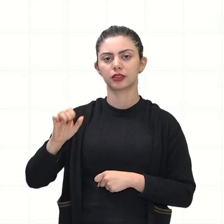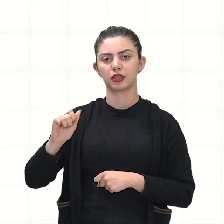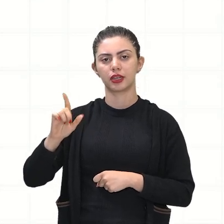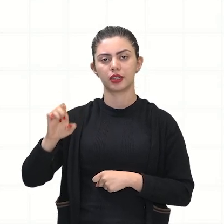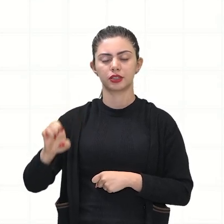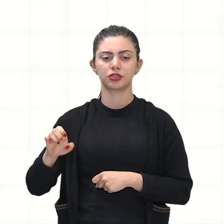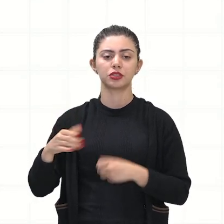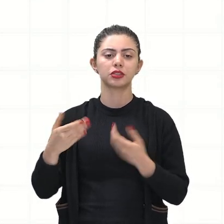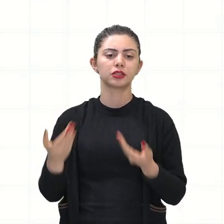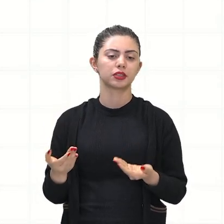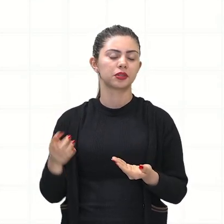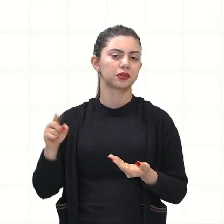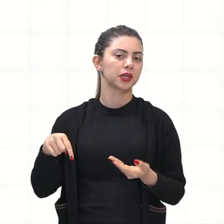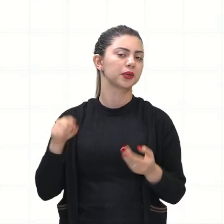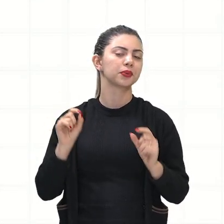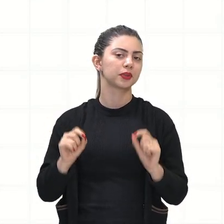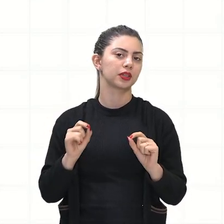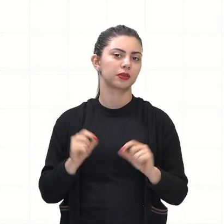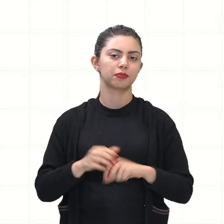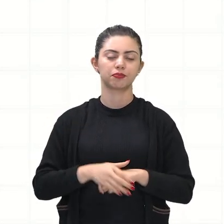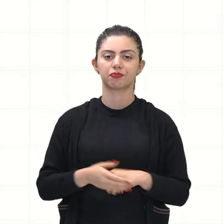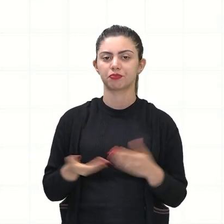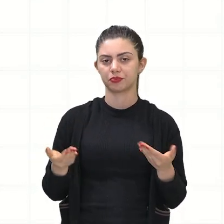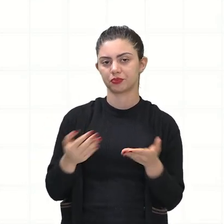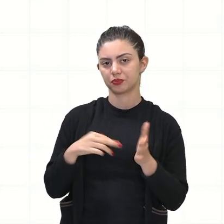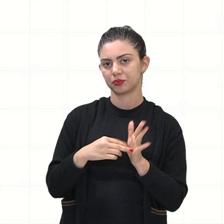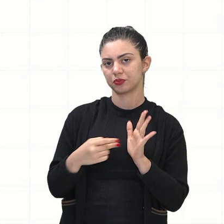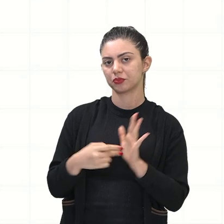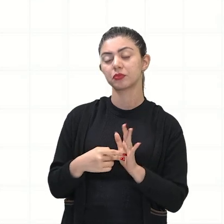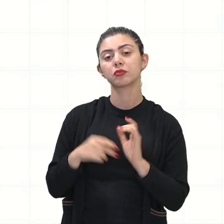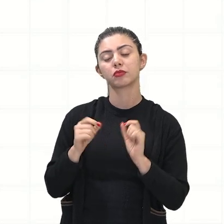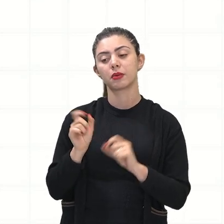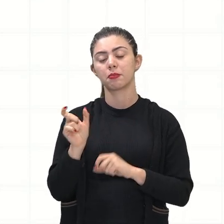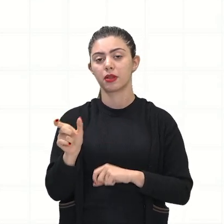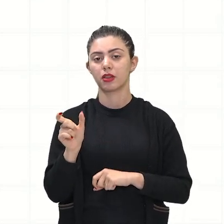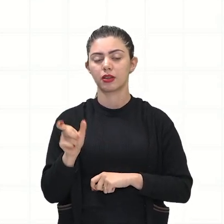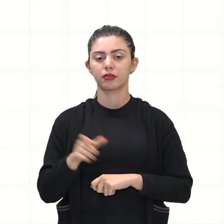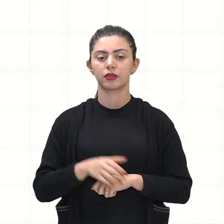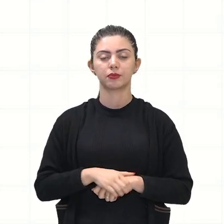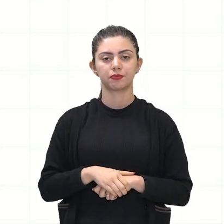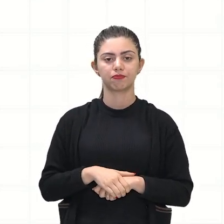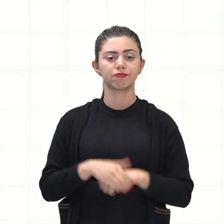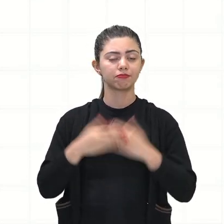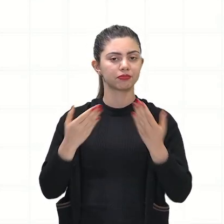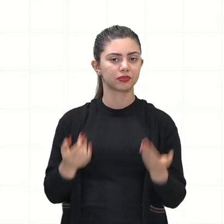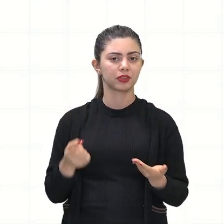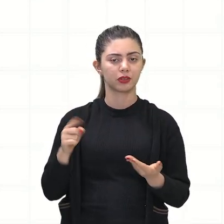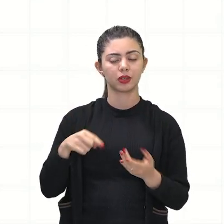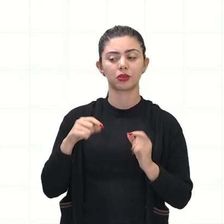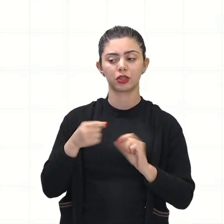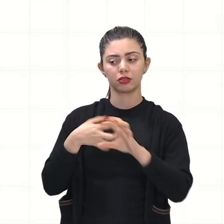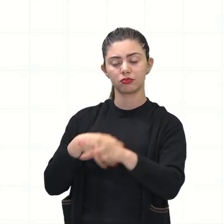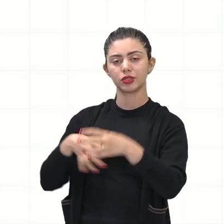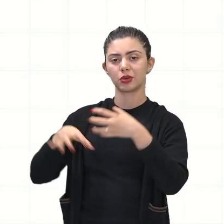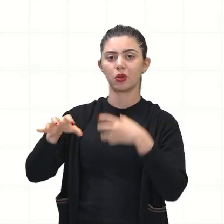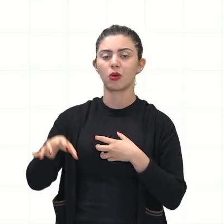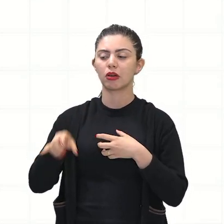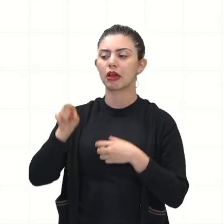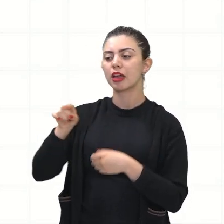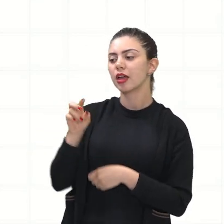Alteridade que é nada mais do que se colocar no lugar do